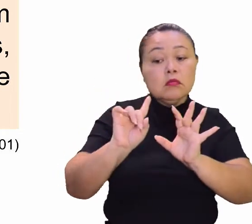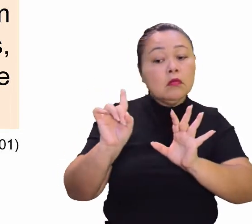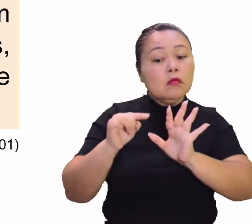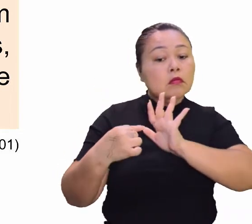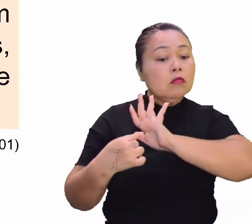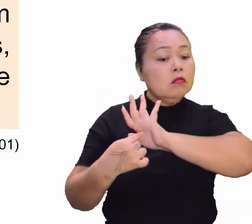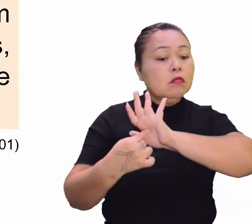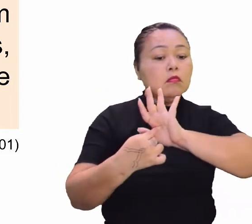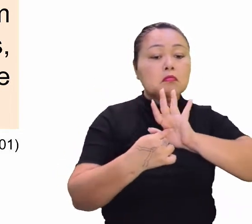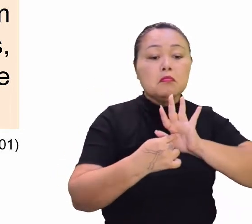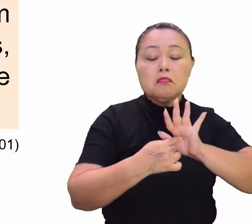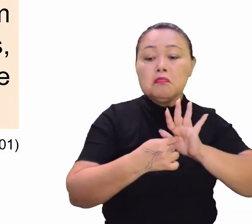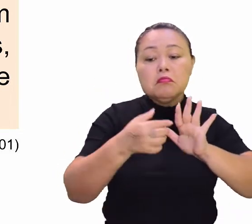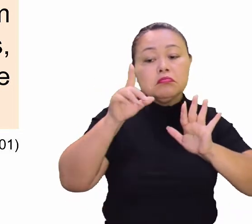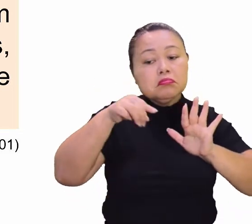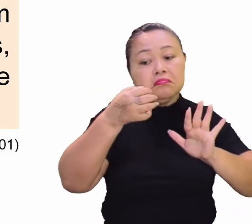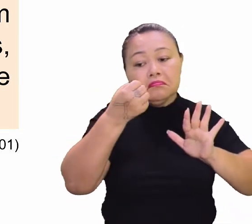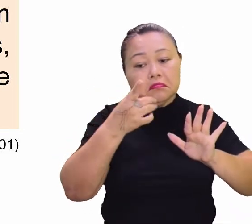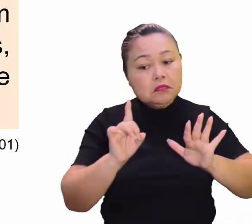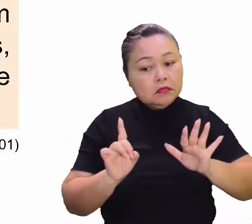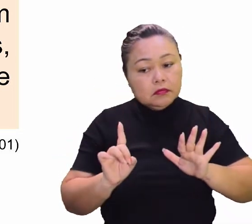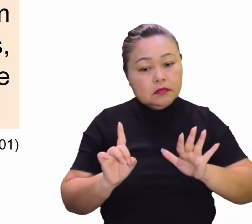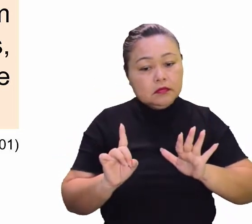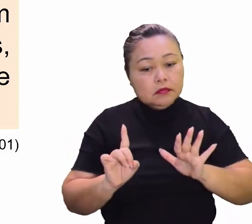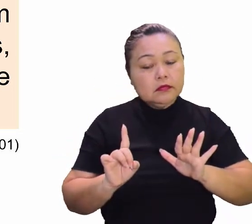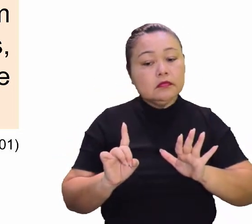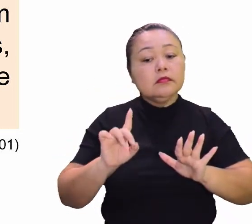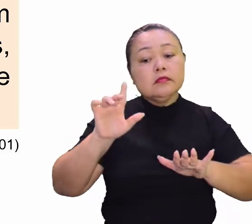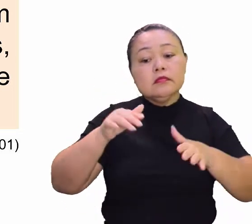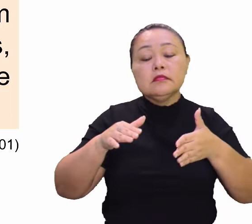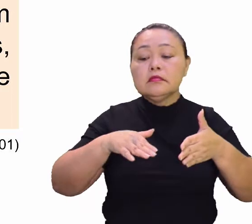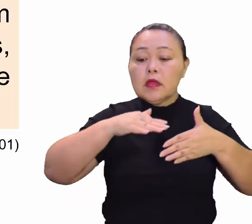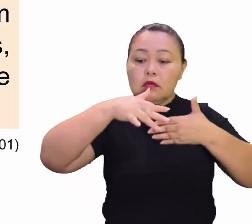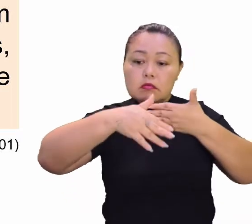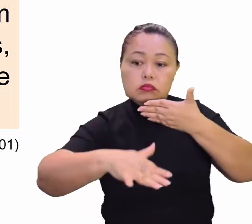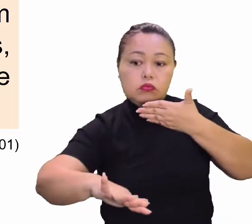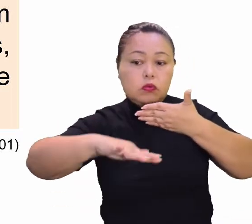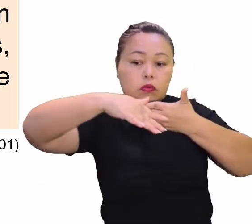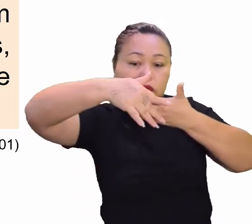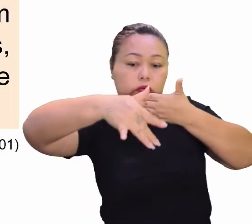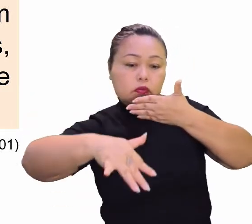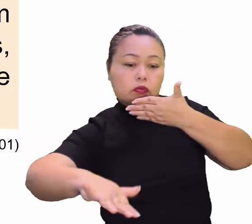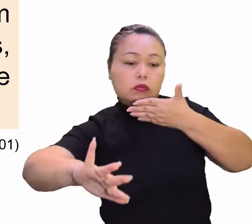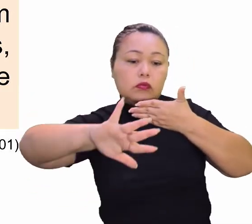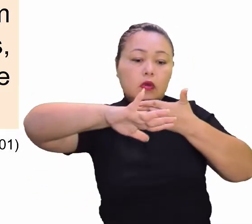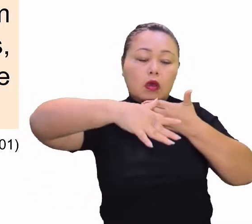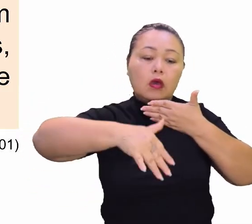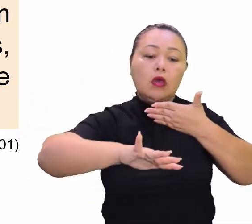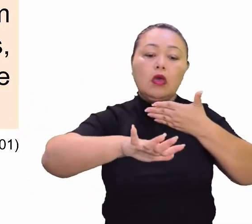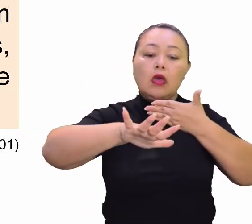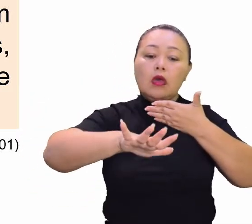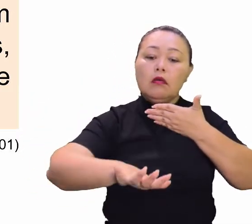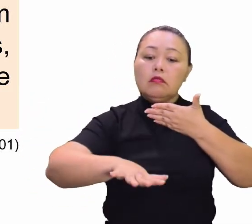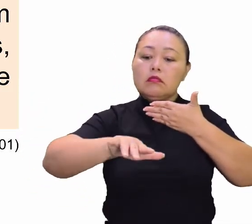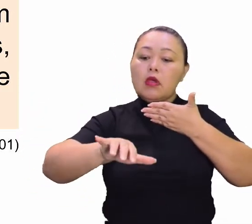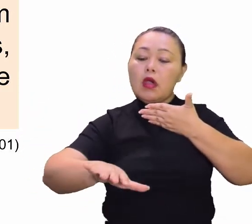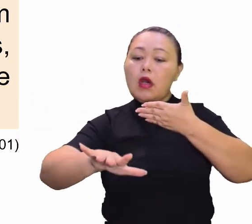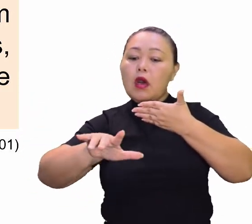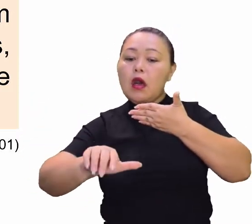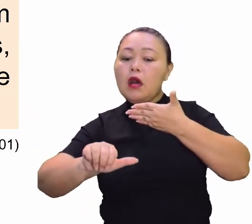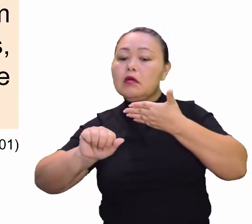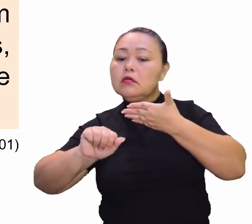organizada não se apresentam muito favoráveis. Além das corredeiras, ocorrem bancos e ilhas de